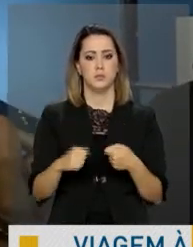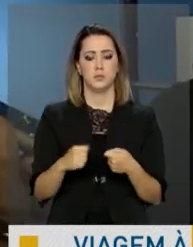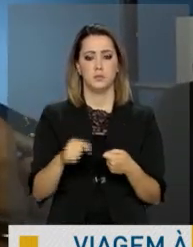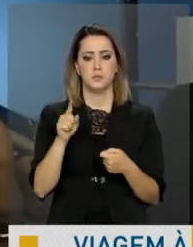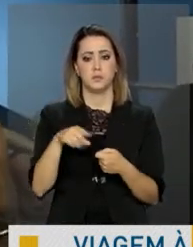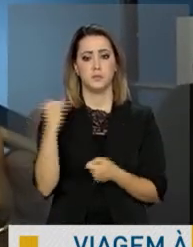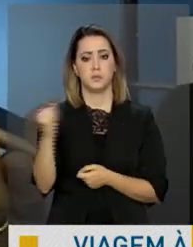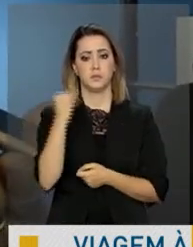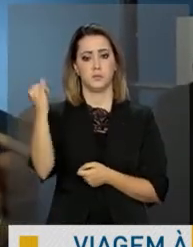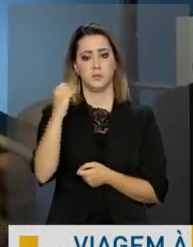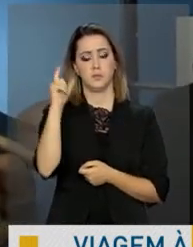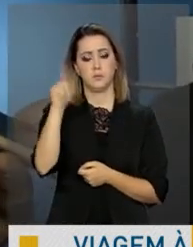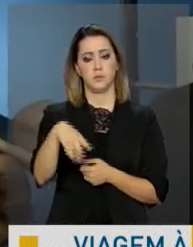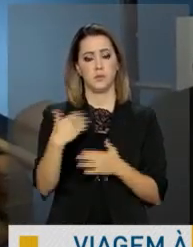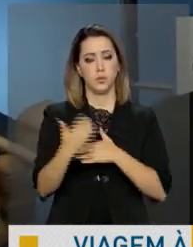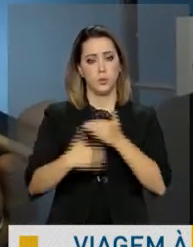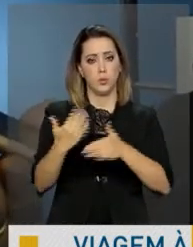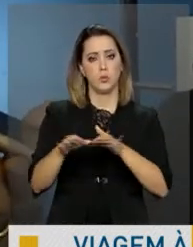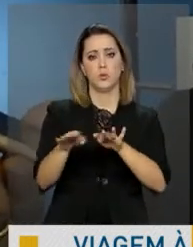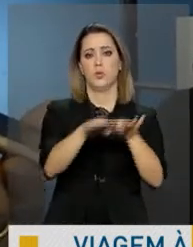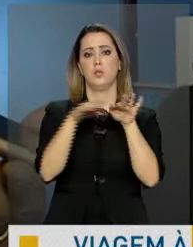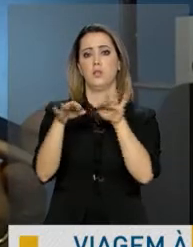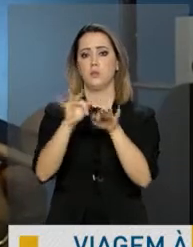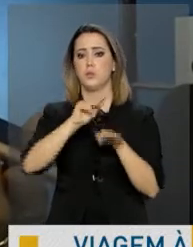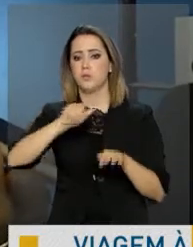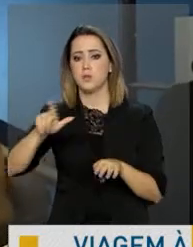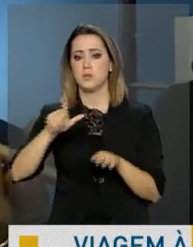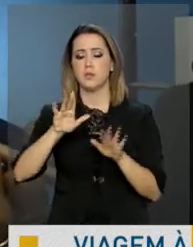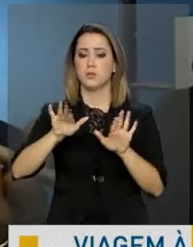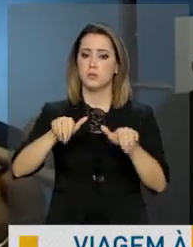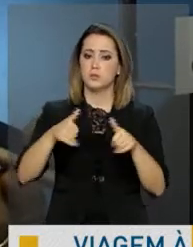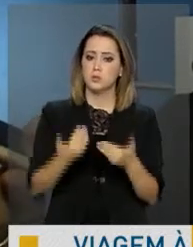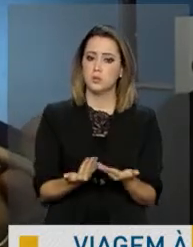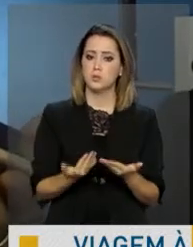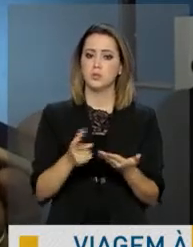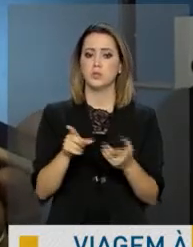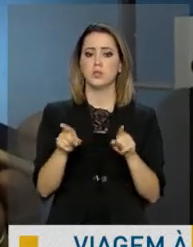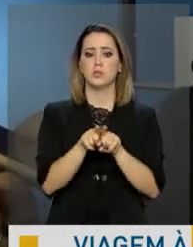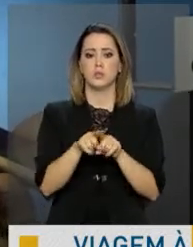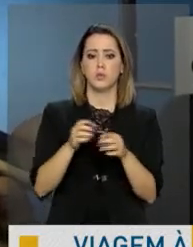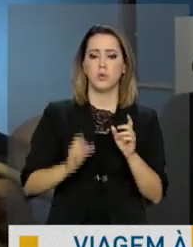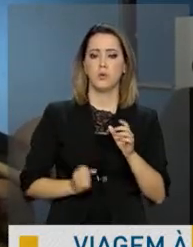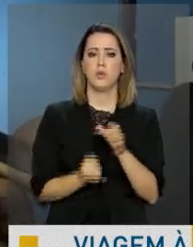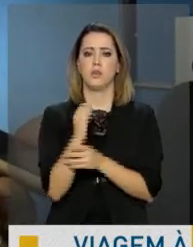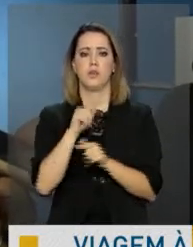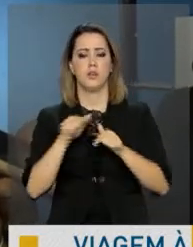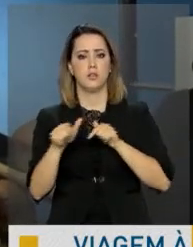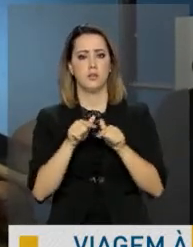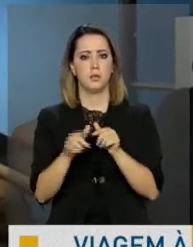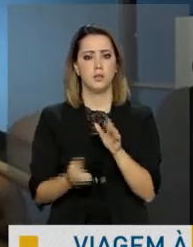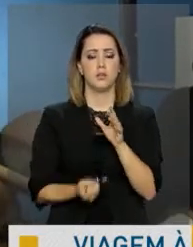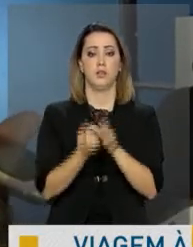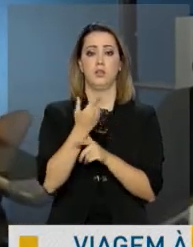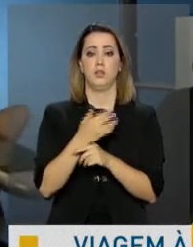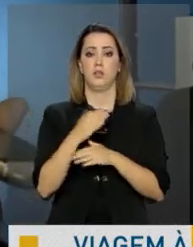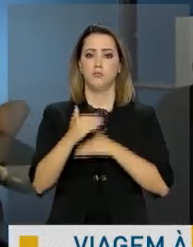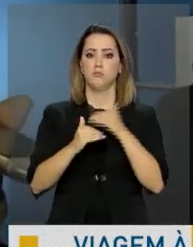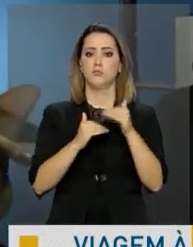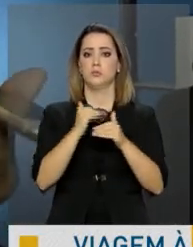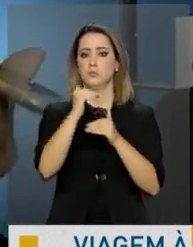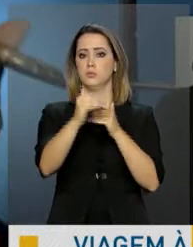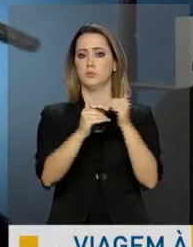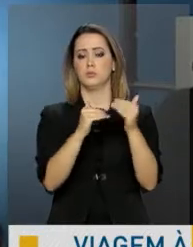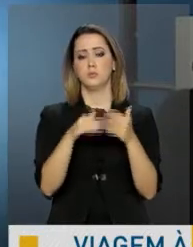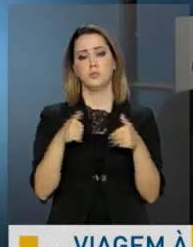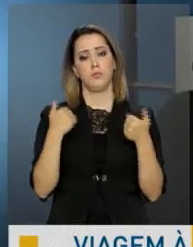o importante é manter o equilíbrio fiscal e, em consequência, manter o emprego, manter as perspectivas de crescimento.